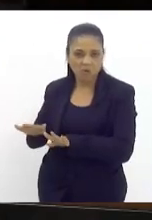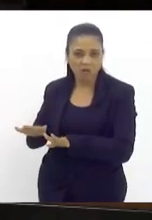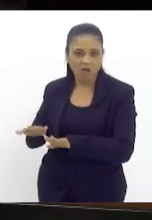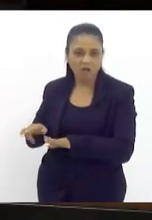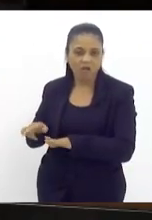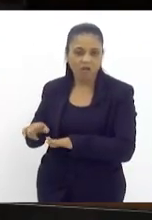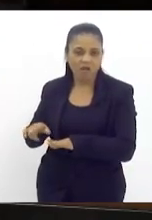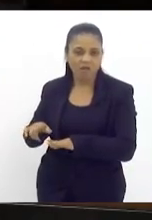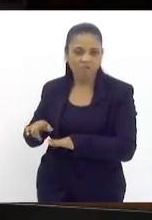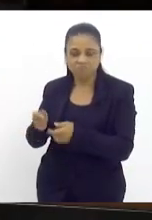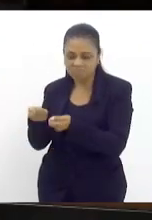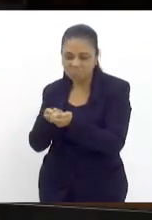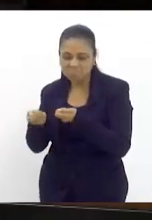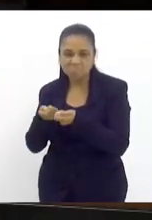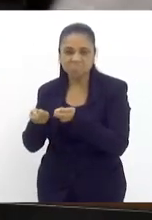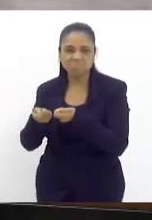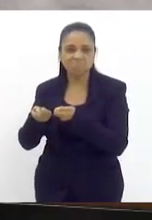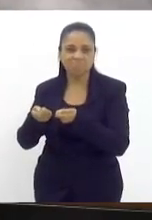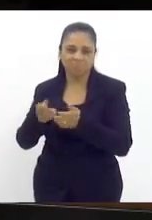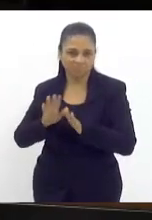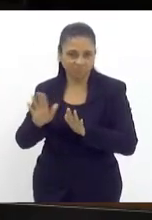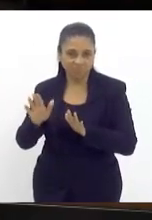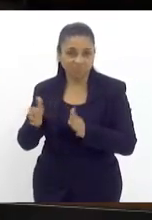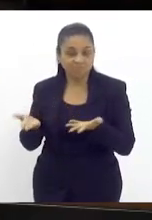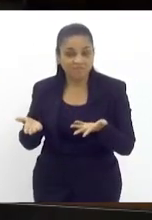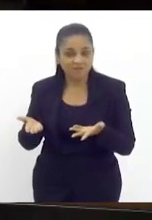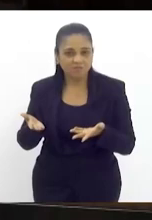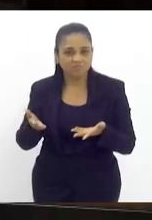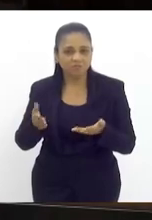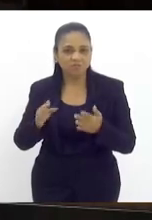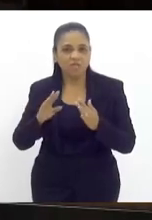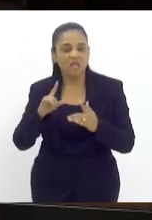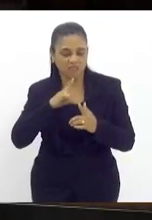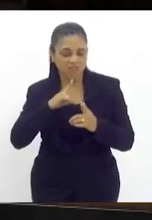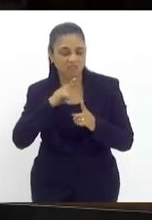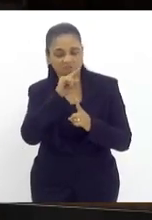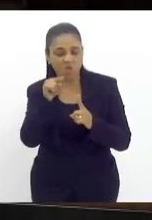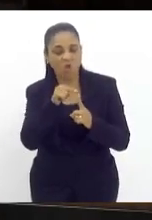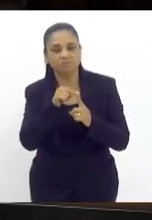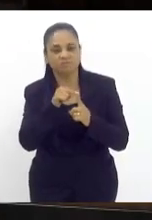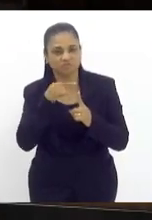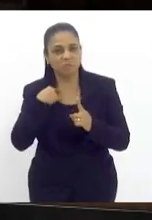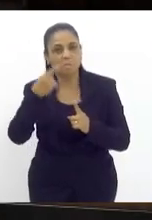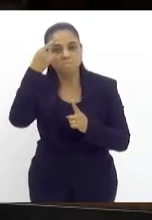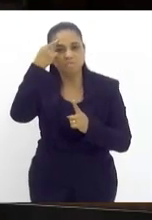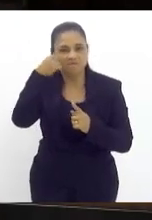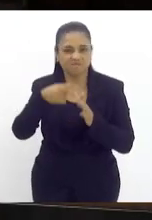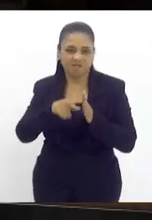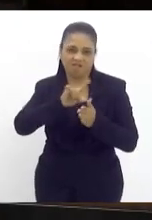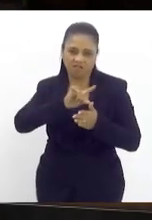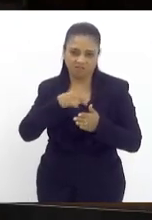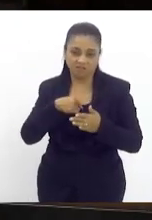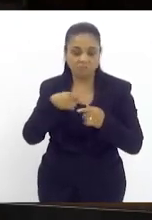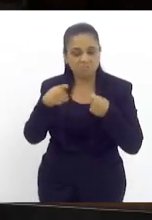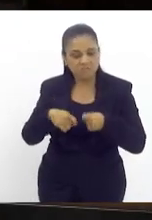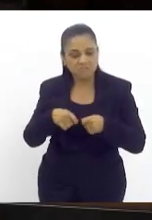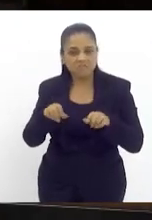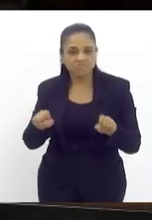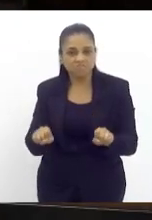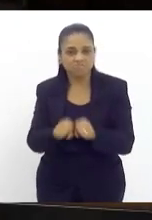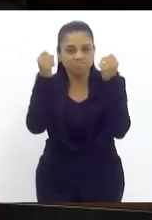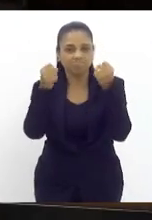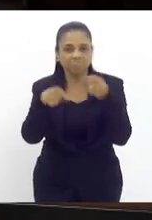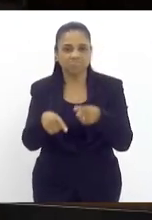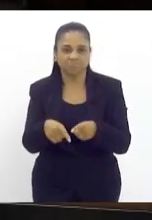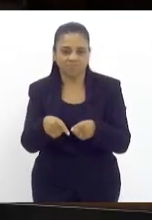domina, manipula e assim por diante. Então, tudo é intencional. Tudo está pensado. Nós temos que quebrar esse circuito,